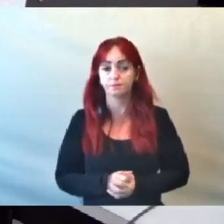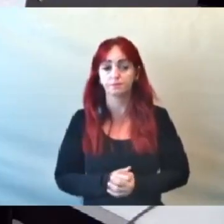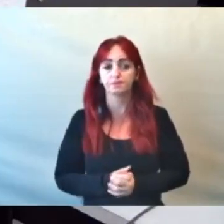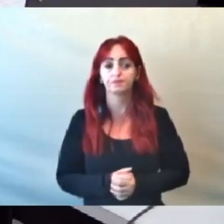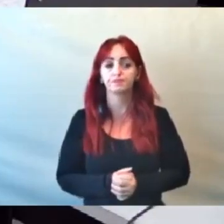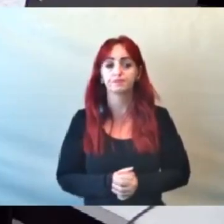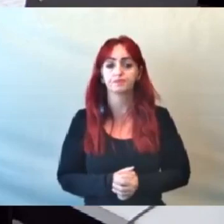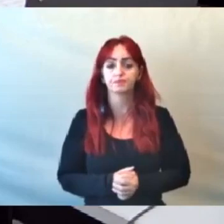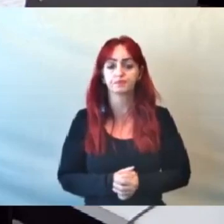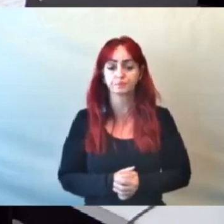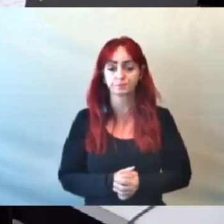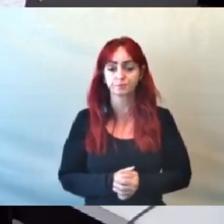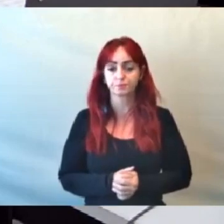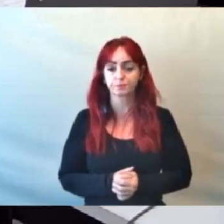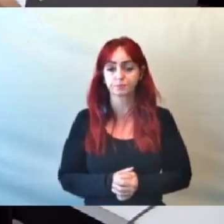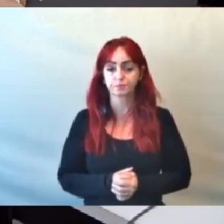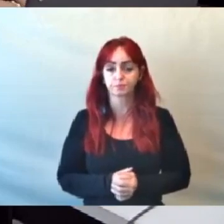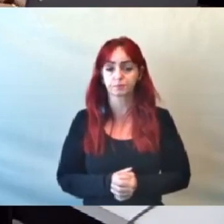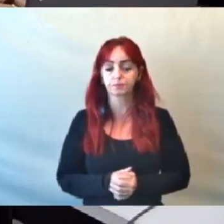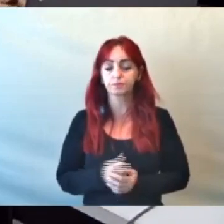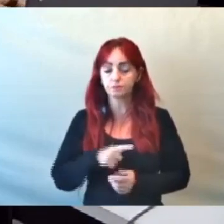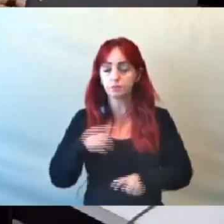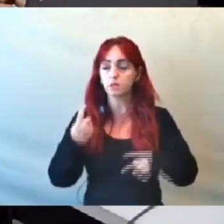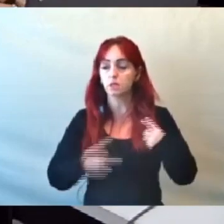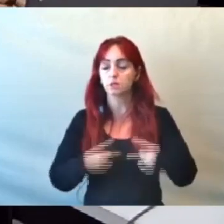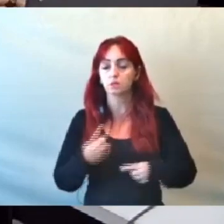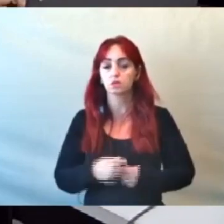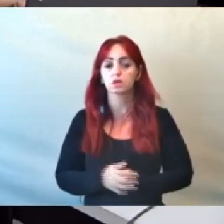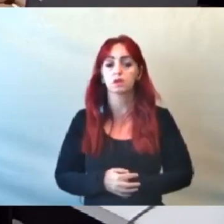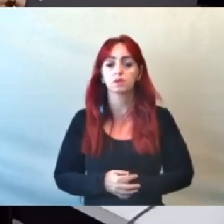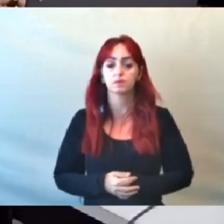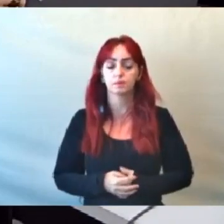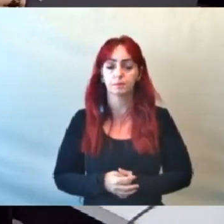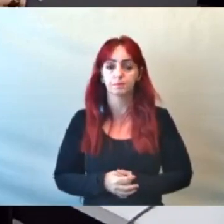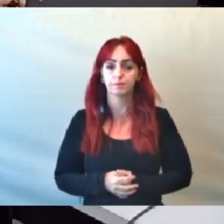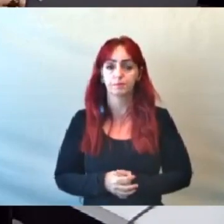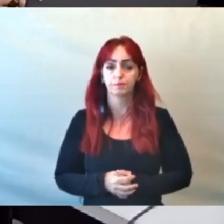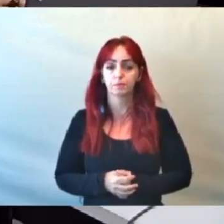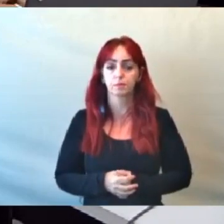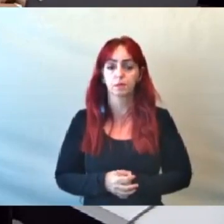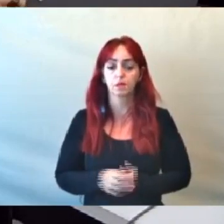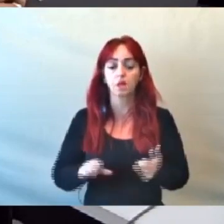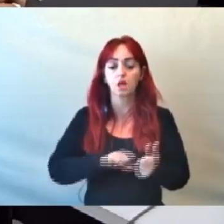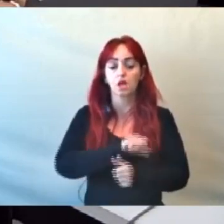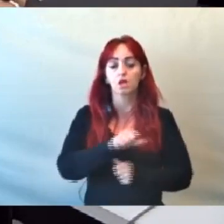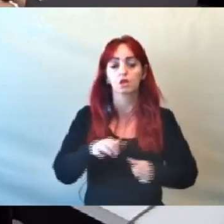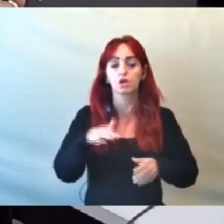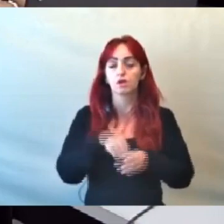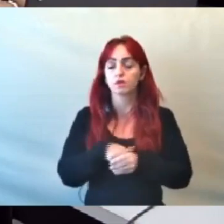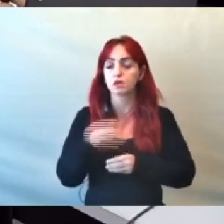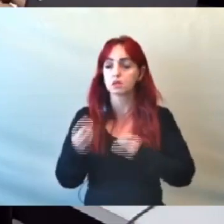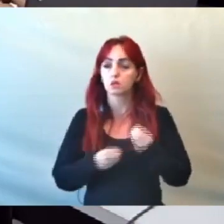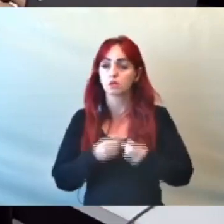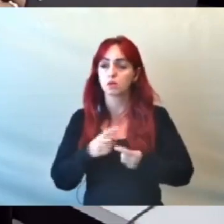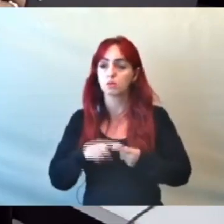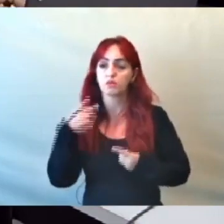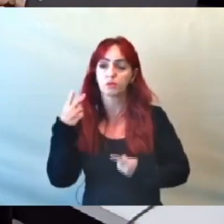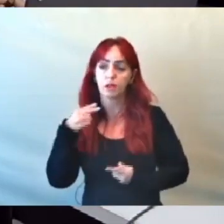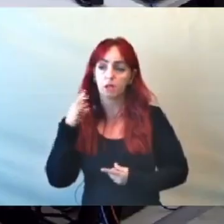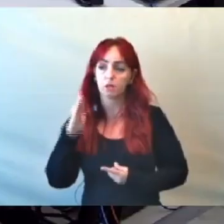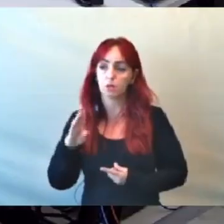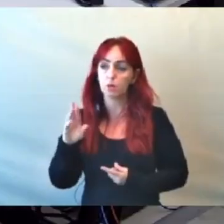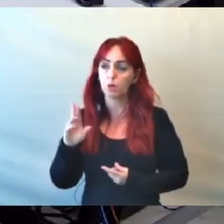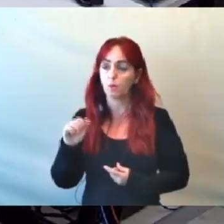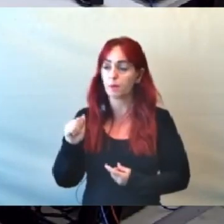discussão. Eu passo a votação. Como vota, vereador Braulio Lara? De acordo. Como vota, vereadora Luiz